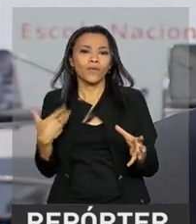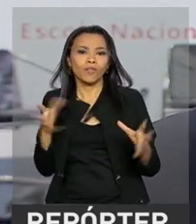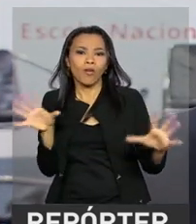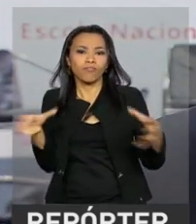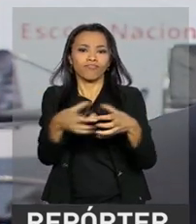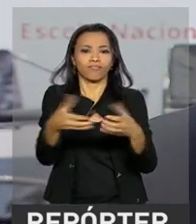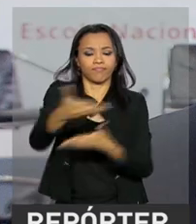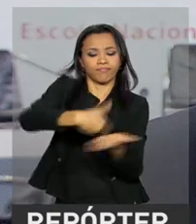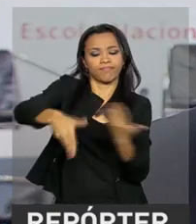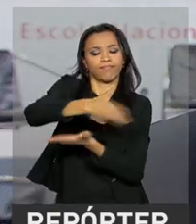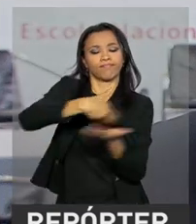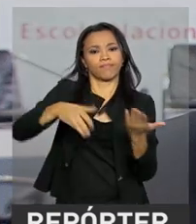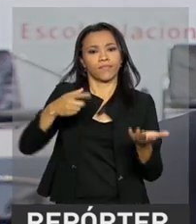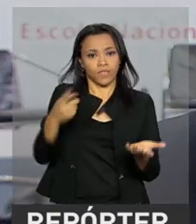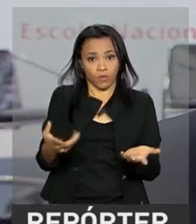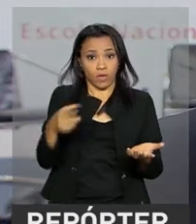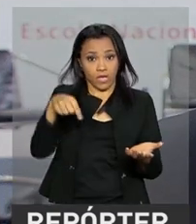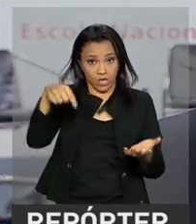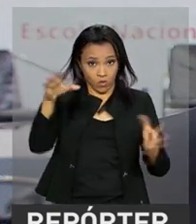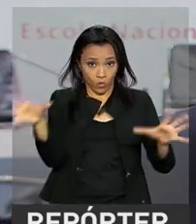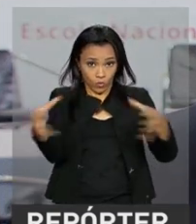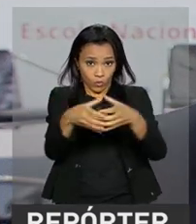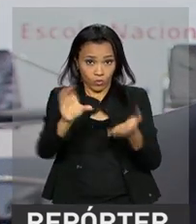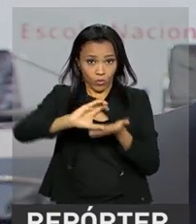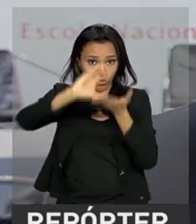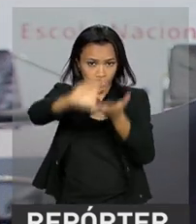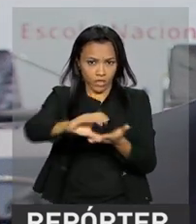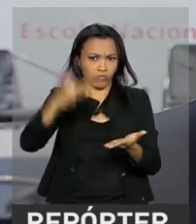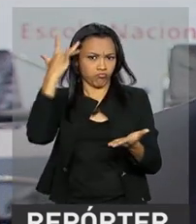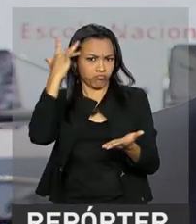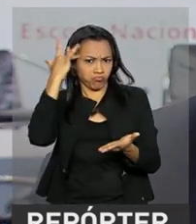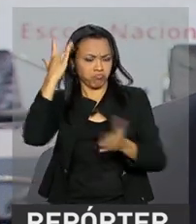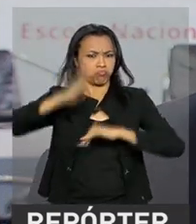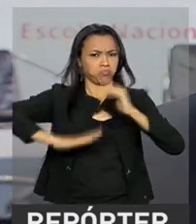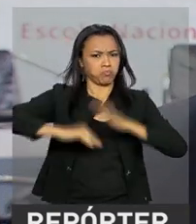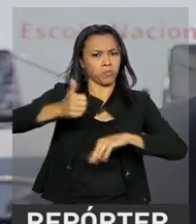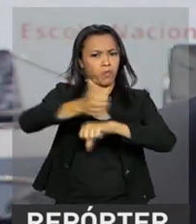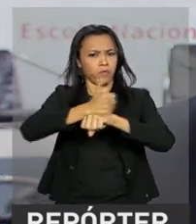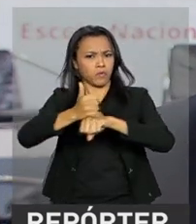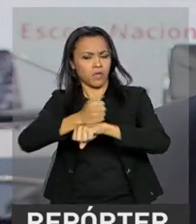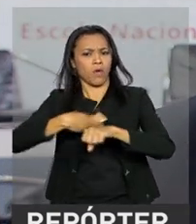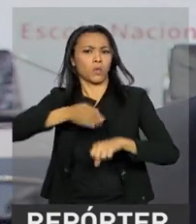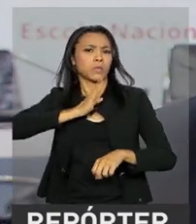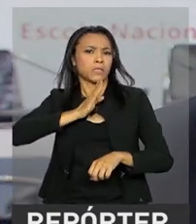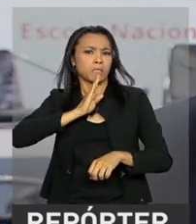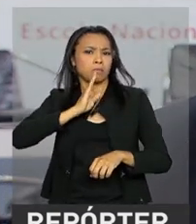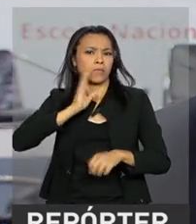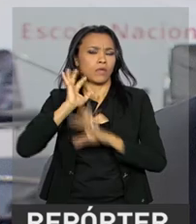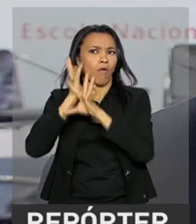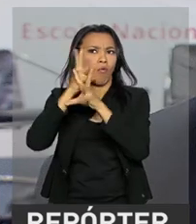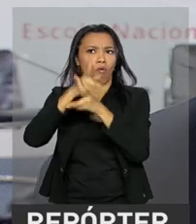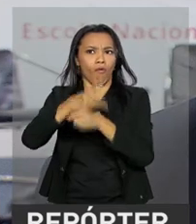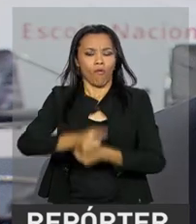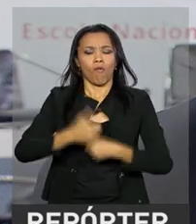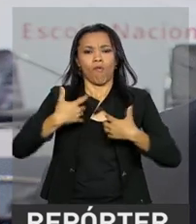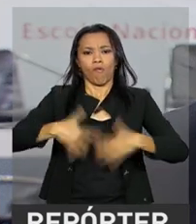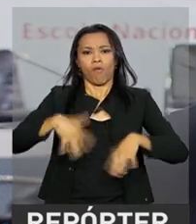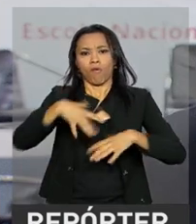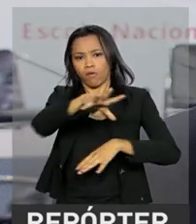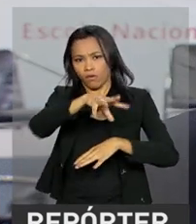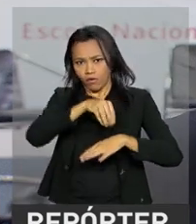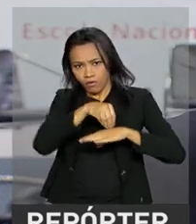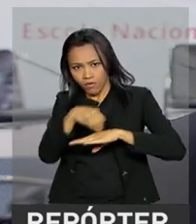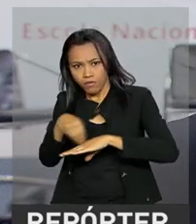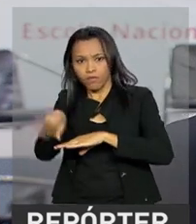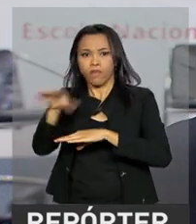que nós queremos que com a sensibilidade que eles têm pela sua competência profissional funcional eles possam dizer ao governo Presidente